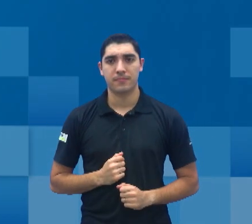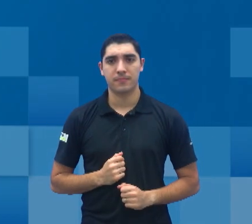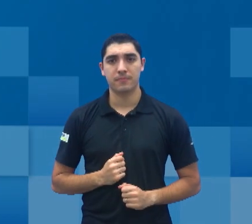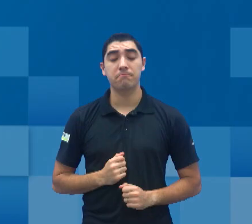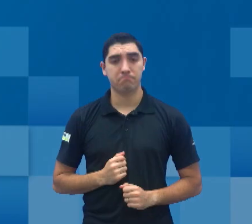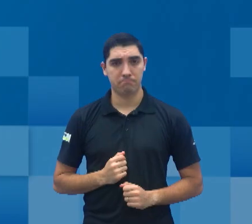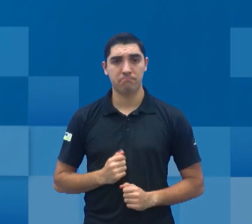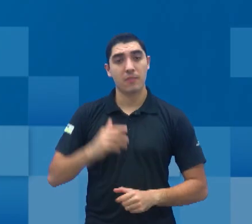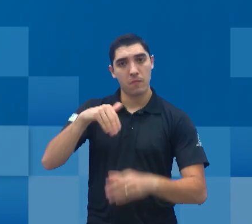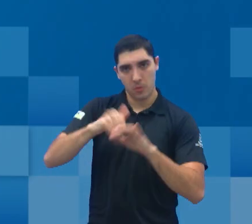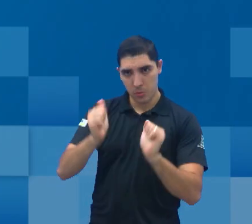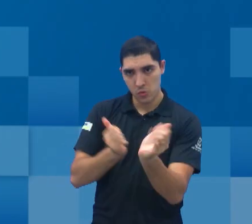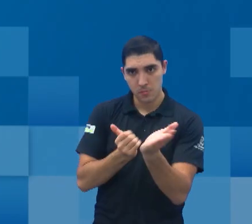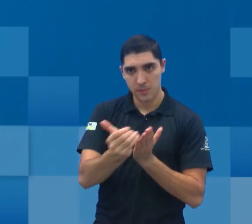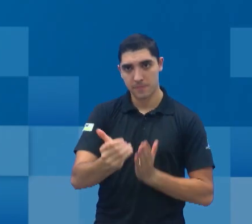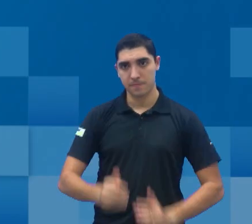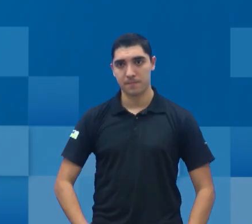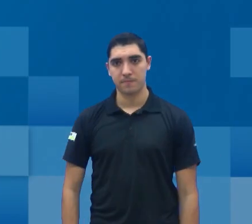Aberta a votação.